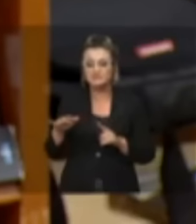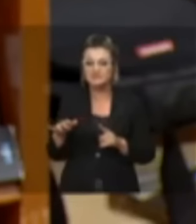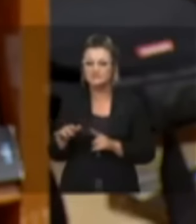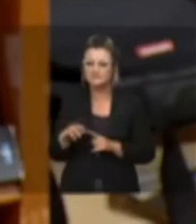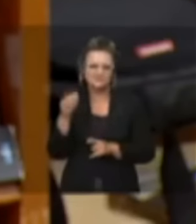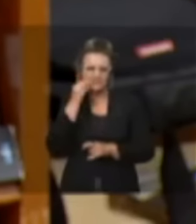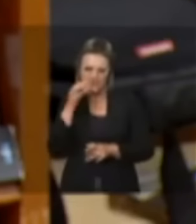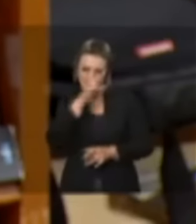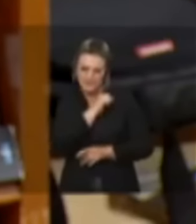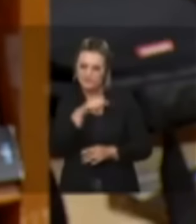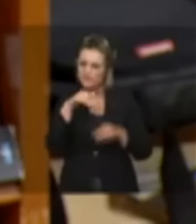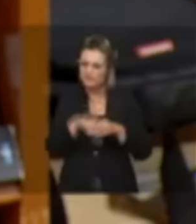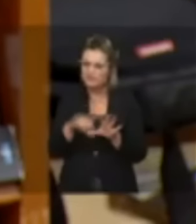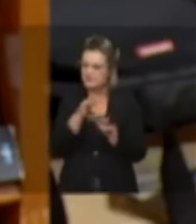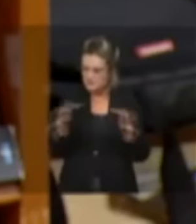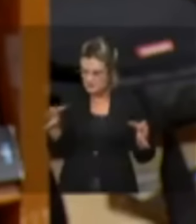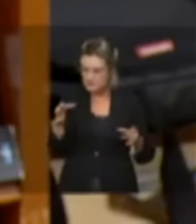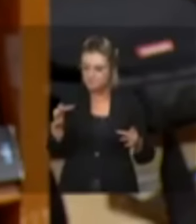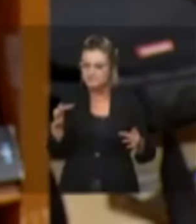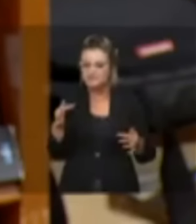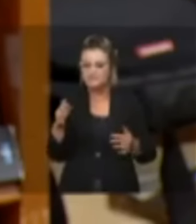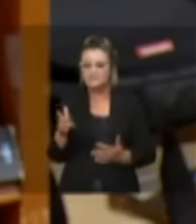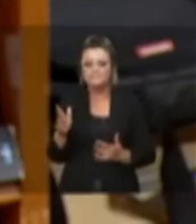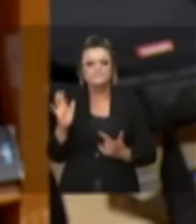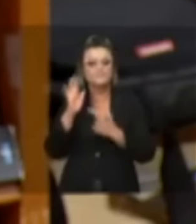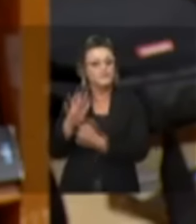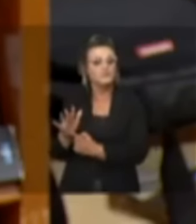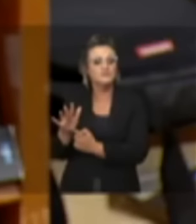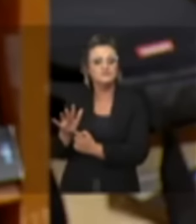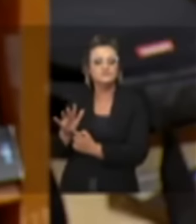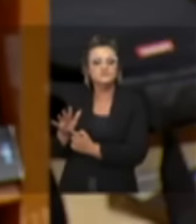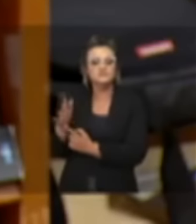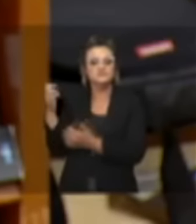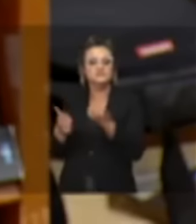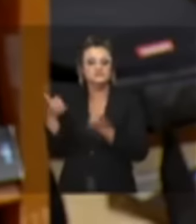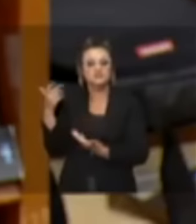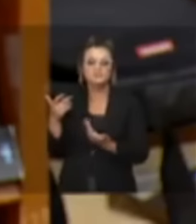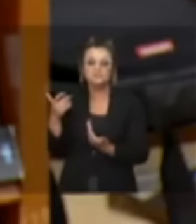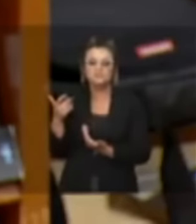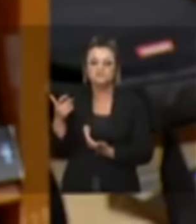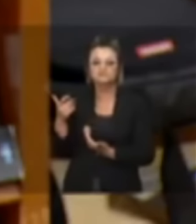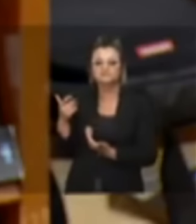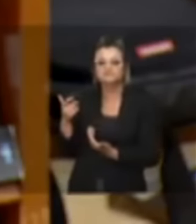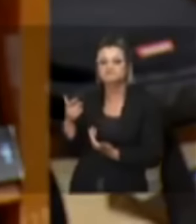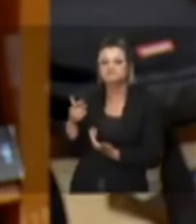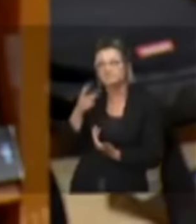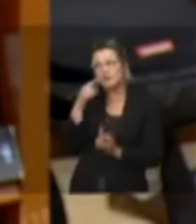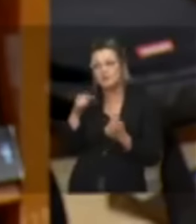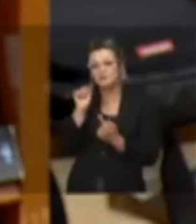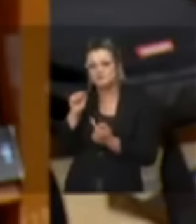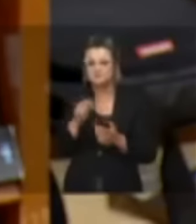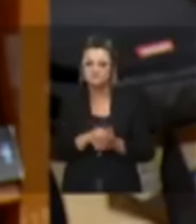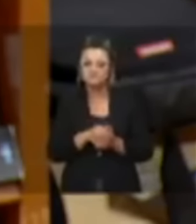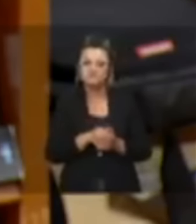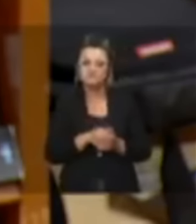muito brevemente o meu voto é breve eh colocar a questão na dimensão eh que me parece própria